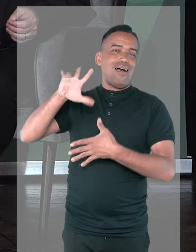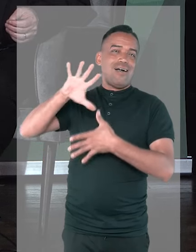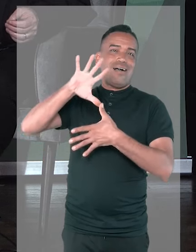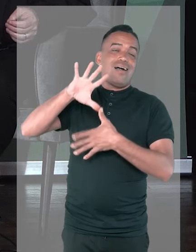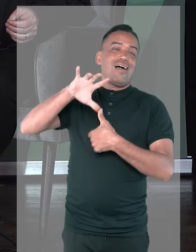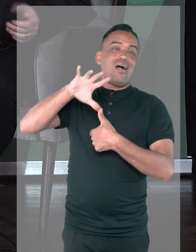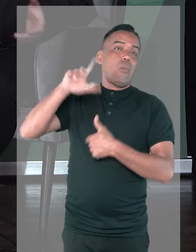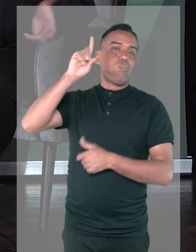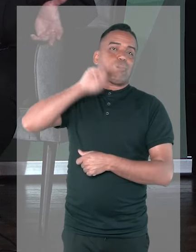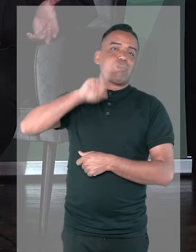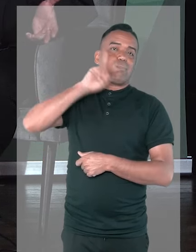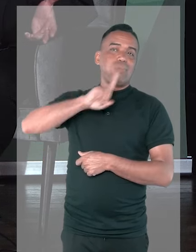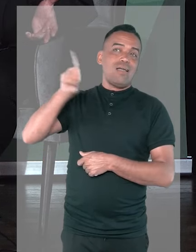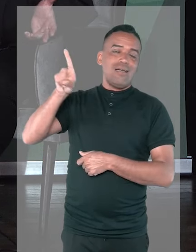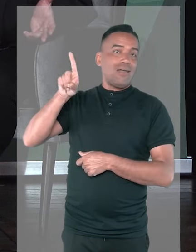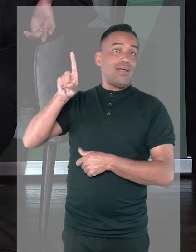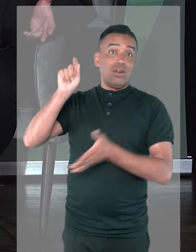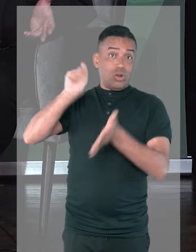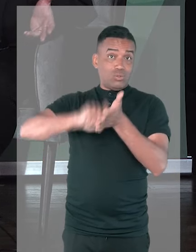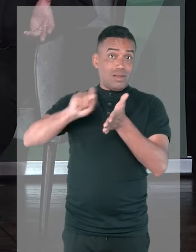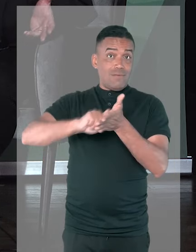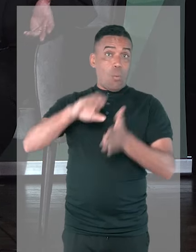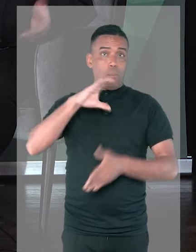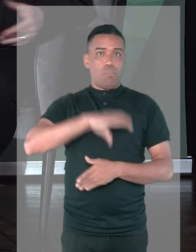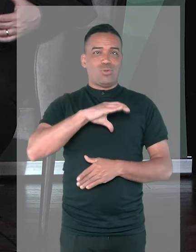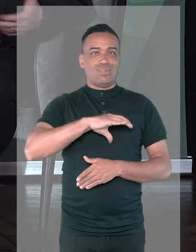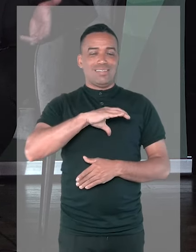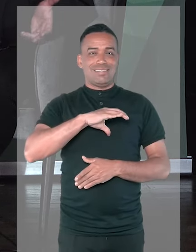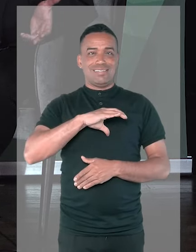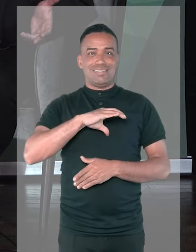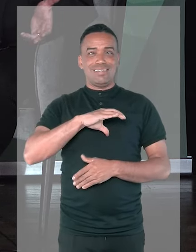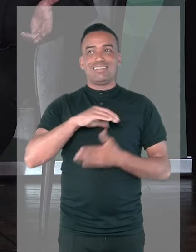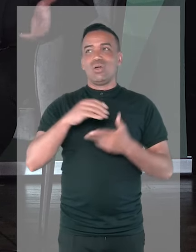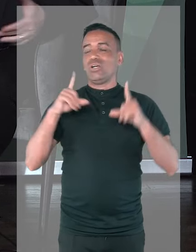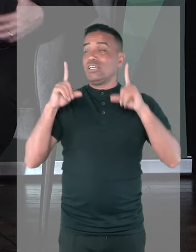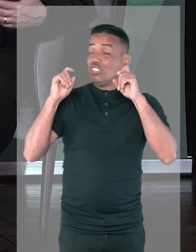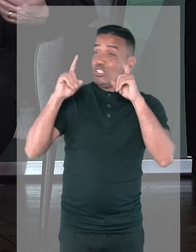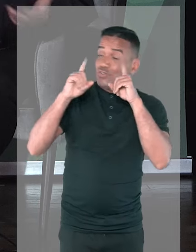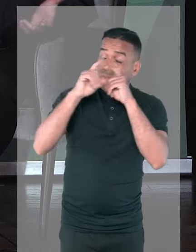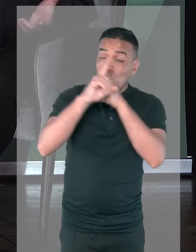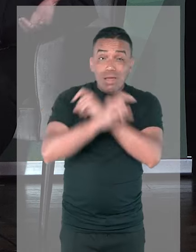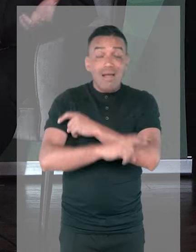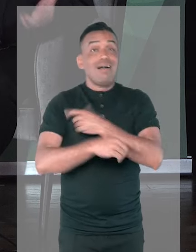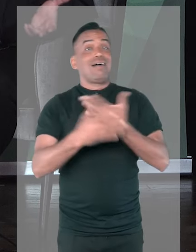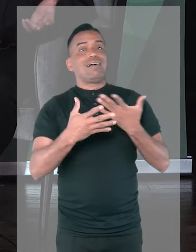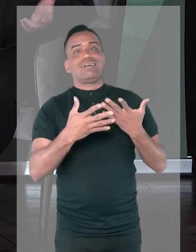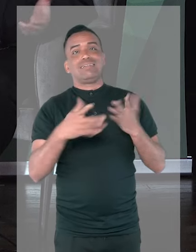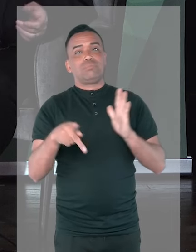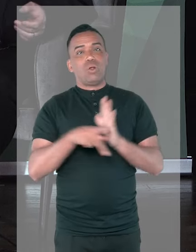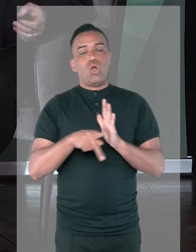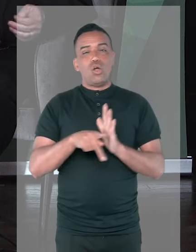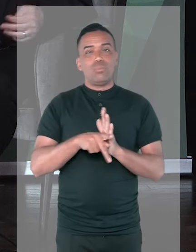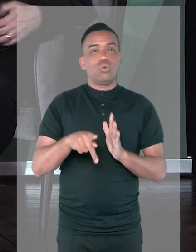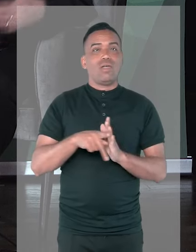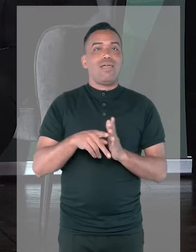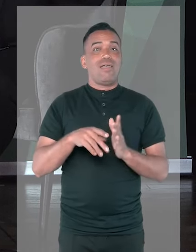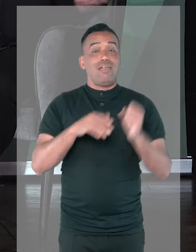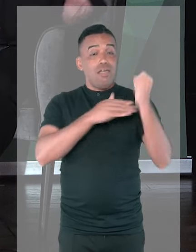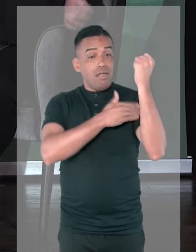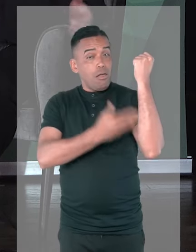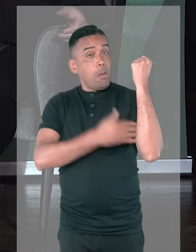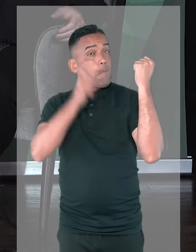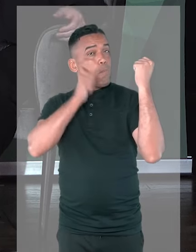agora. Ela não escreveu o livro em português. Tem uma série de dificuldades no livro, é um livro de cunho feminista e tal, que, por